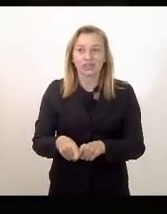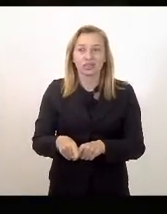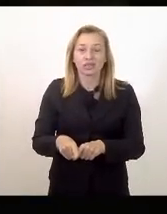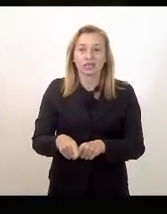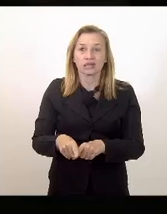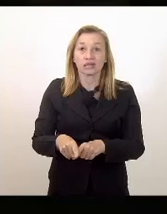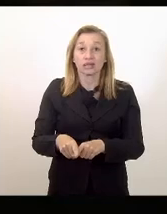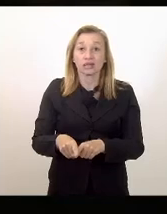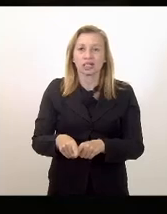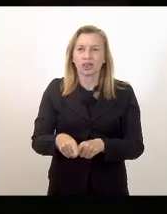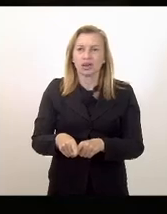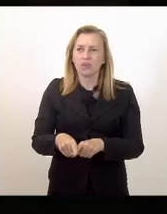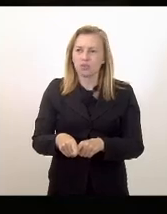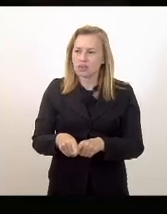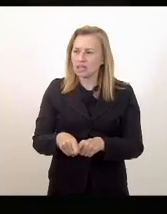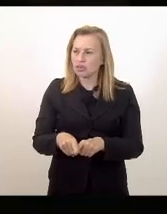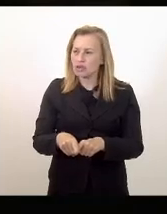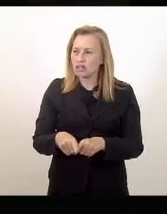consequências